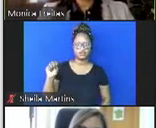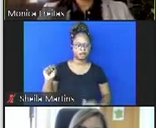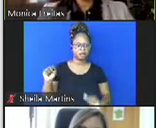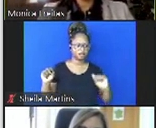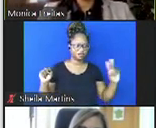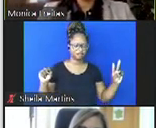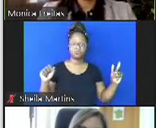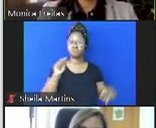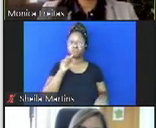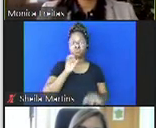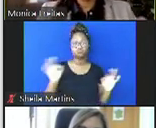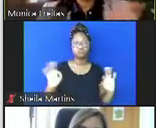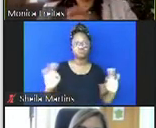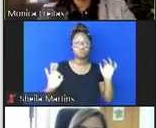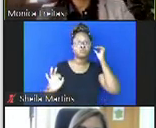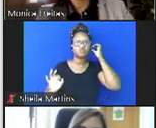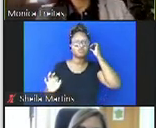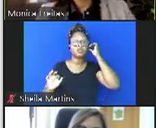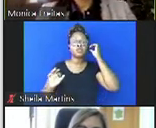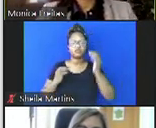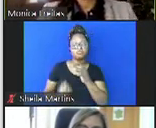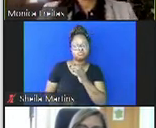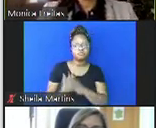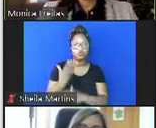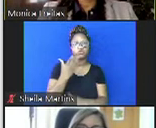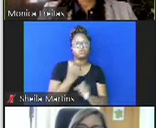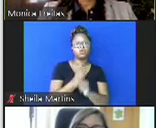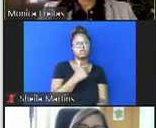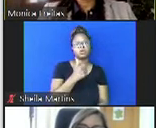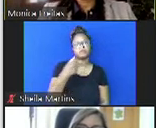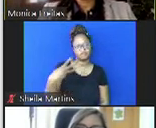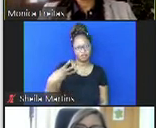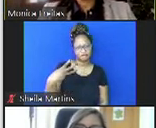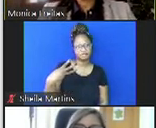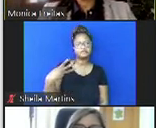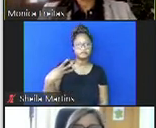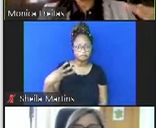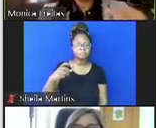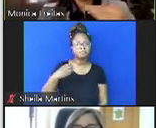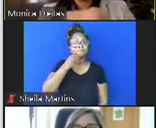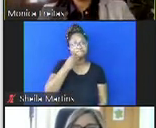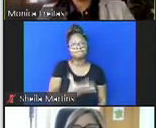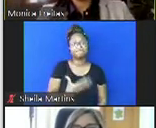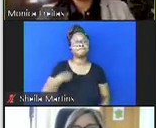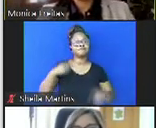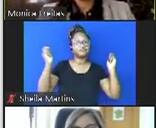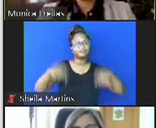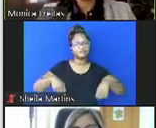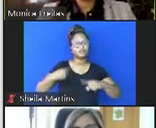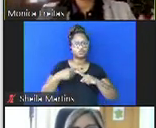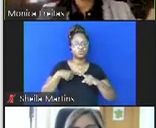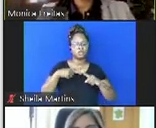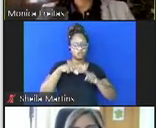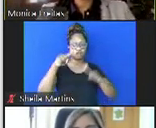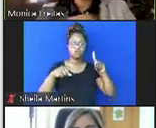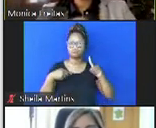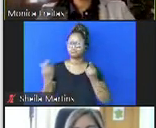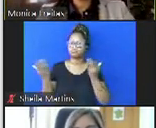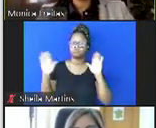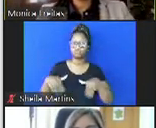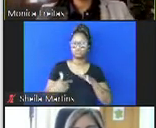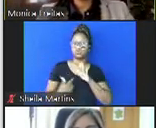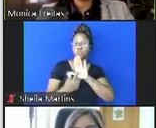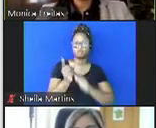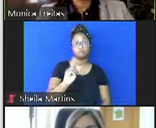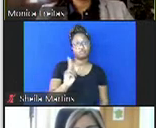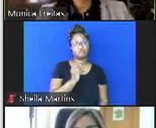Ela surgiu em 2013, né? E foi muito boa. Vendo os gráficos, eu não trouxe aqui para vocês, mas vendo os gráficos,